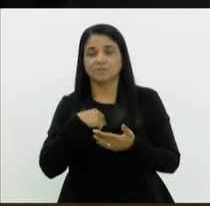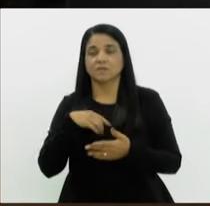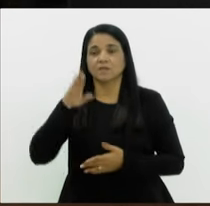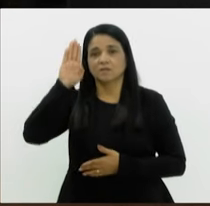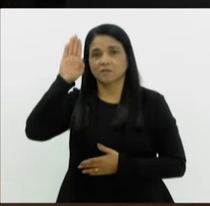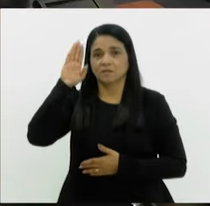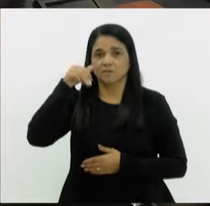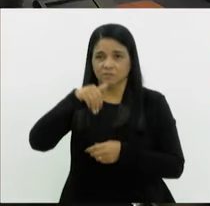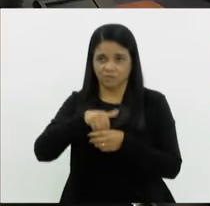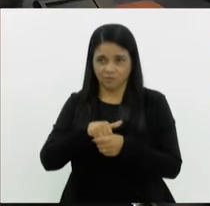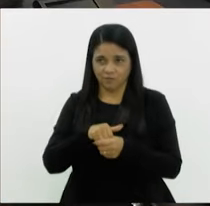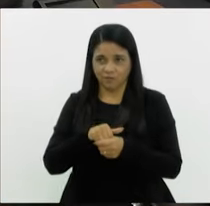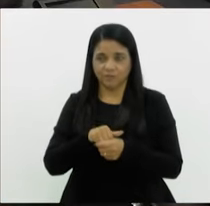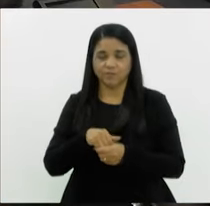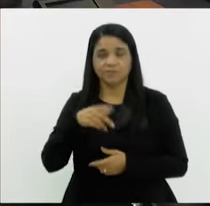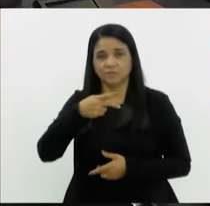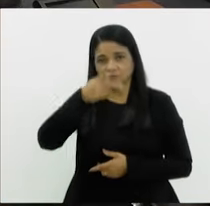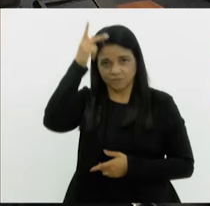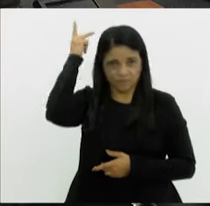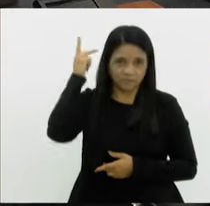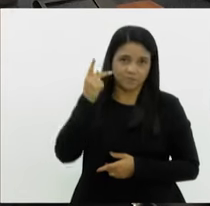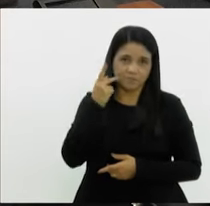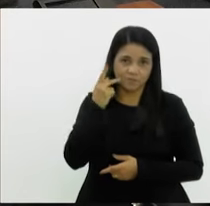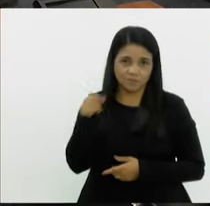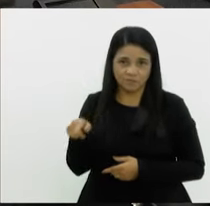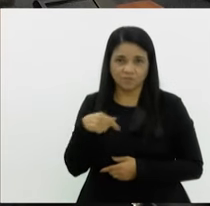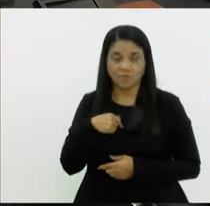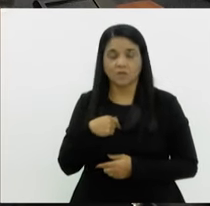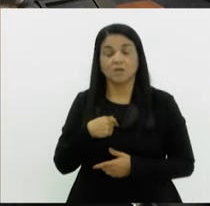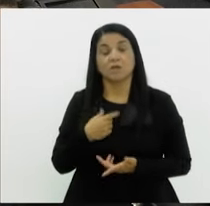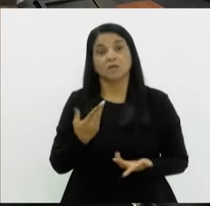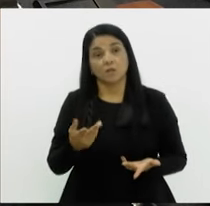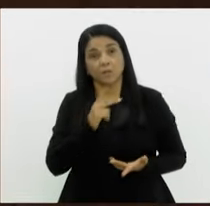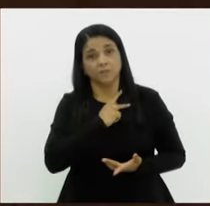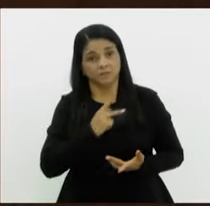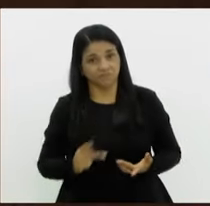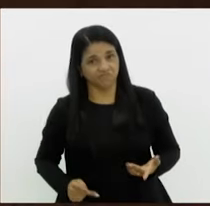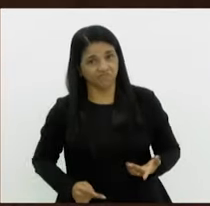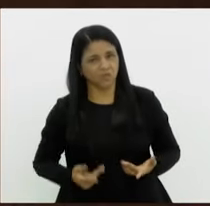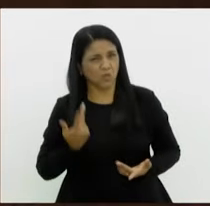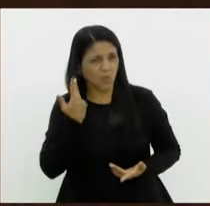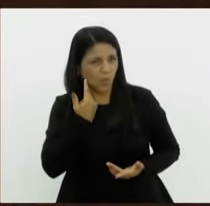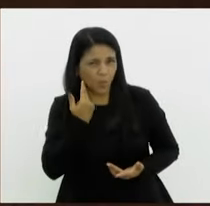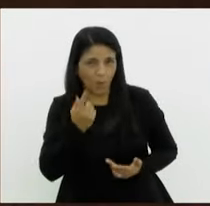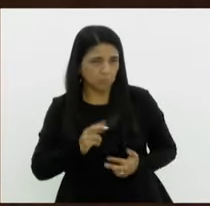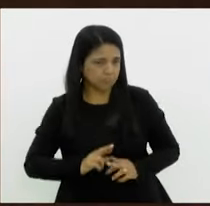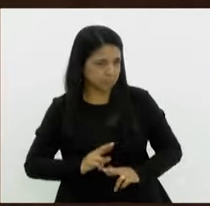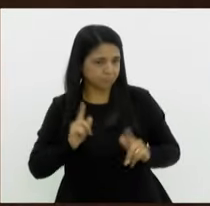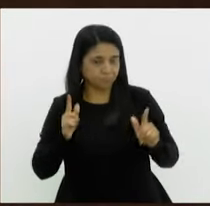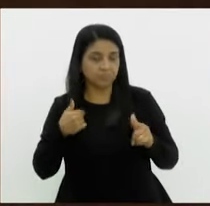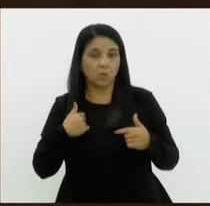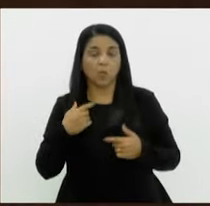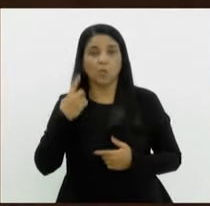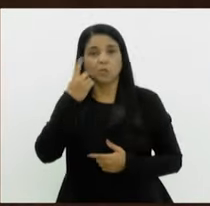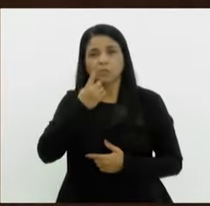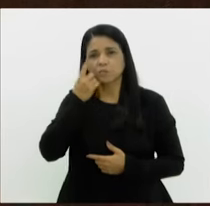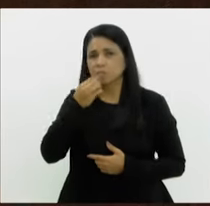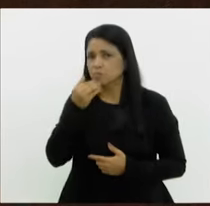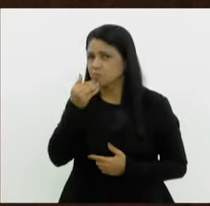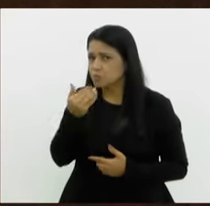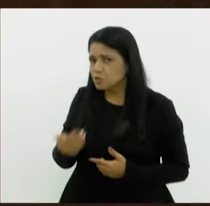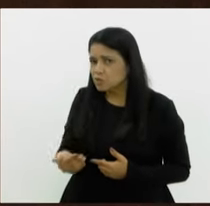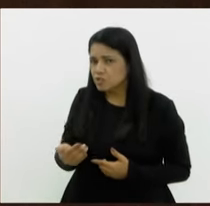de voto, senhor presidente. Por favor. Senhor presidente, não é comum um parlamentar